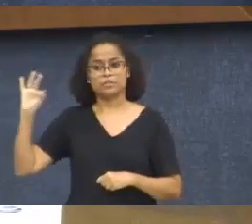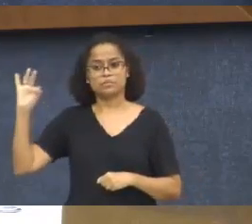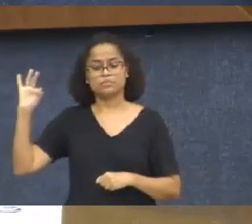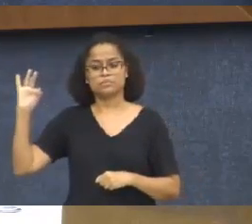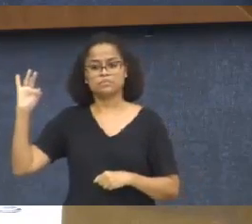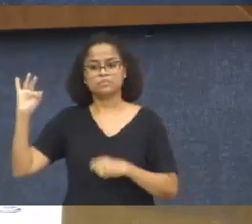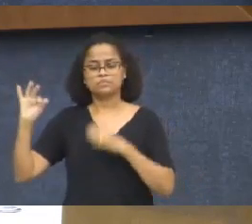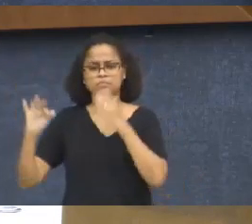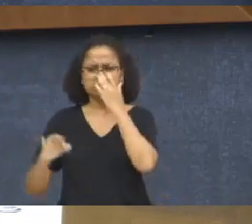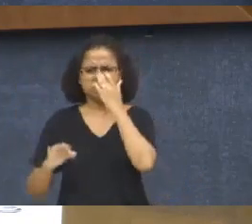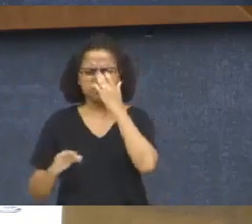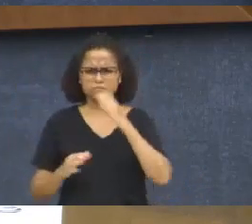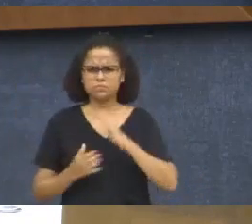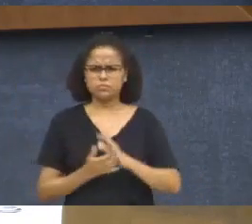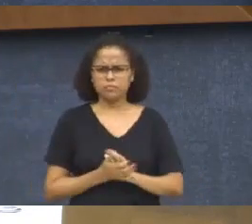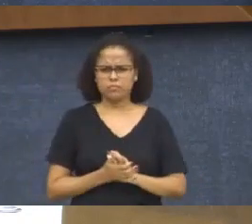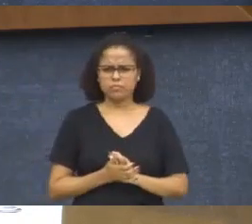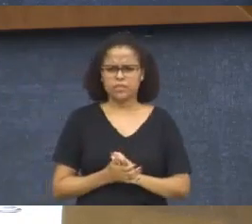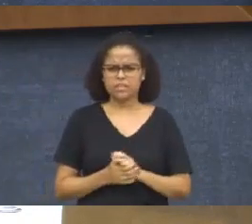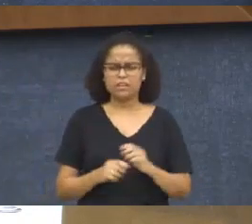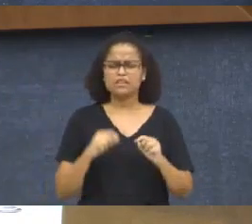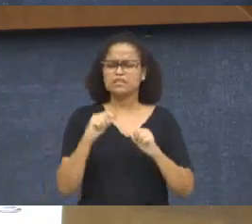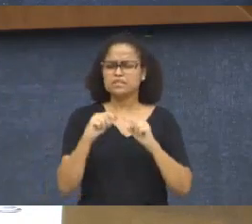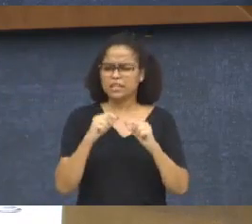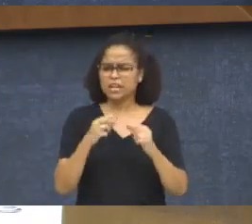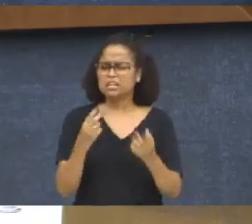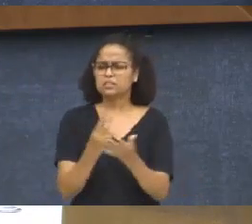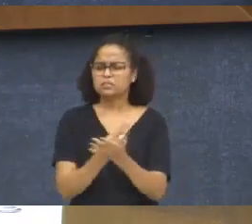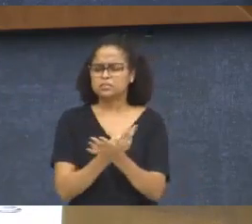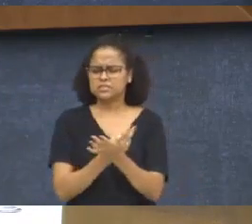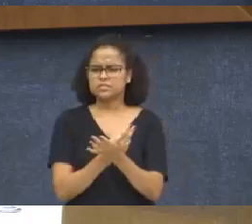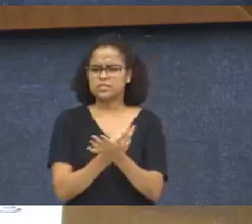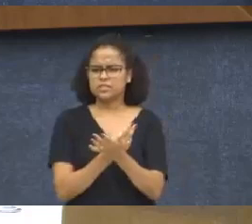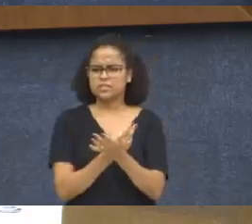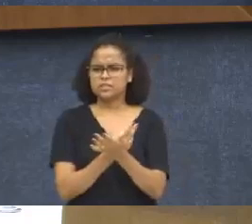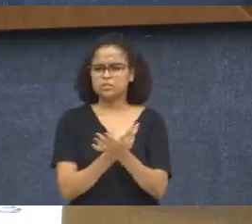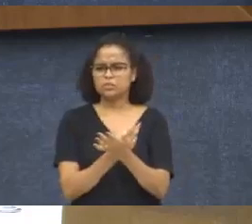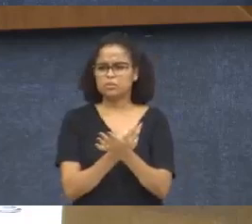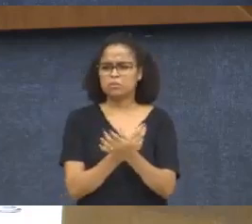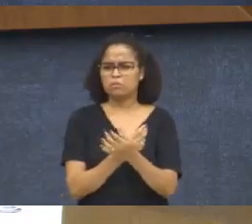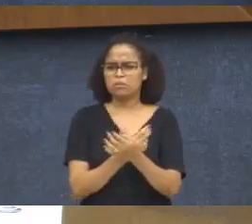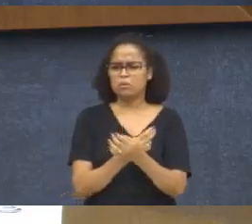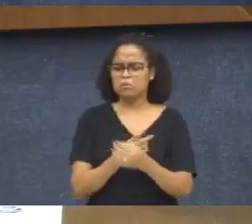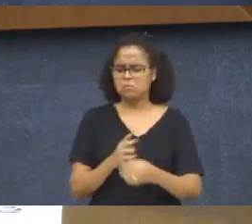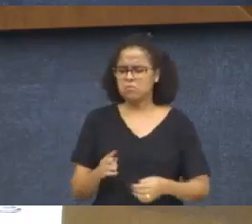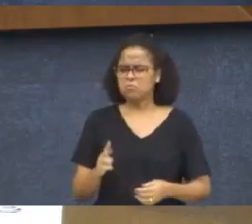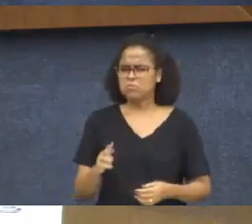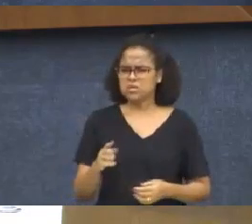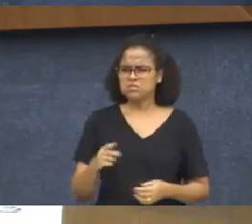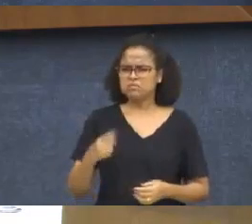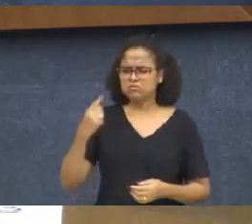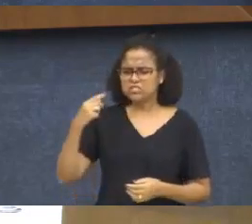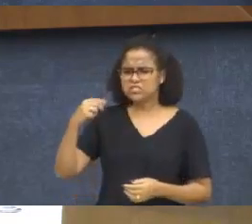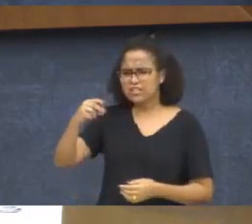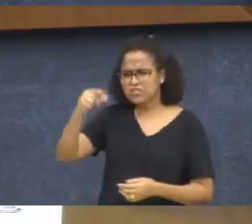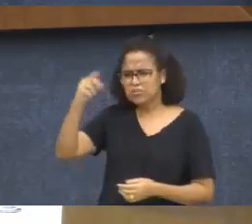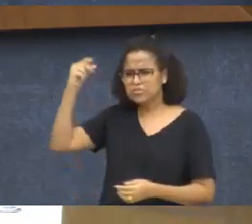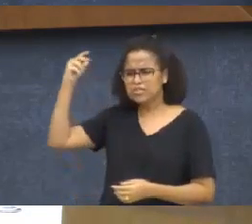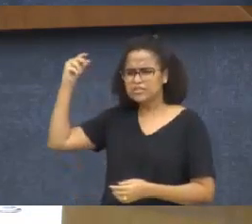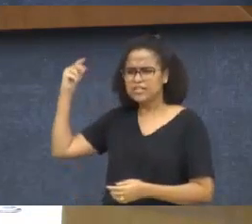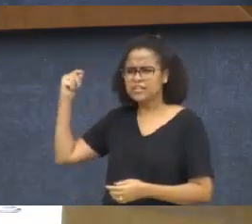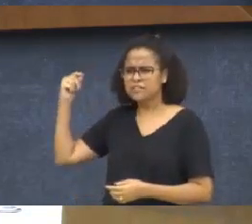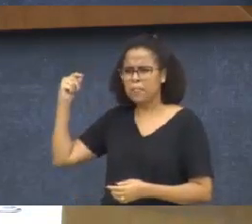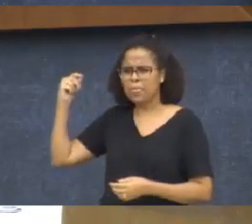disso? Será que está acontecendo o mesmo que acontecia aqui na prefeitura, onde